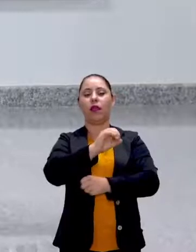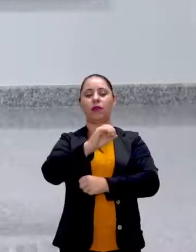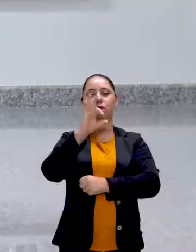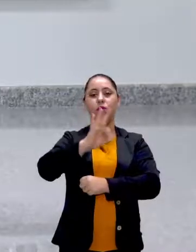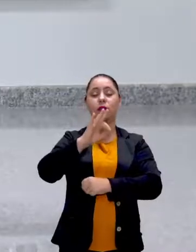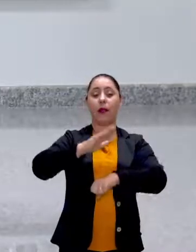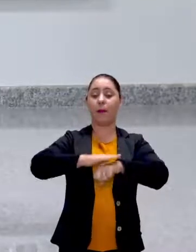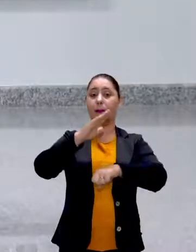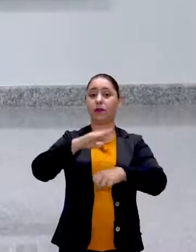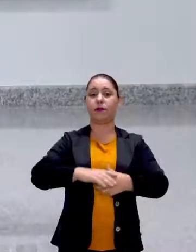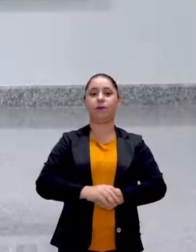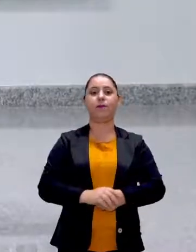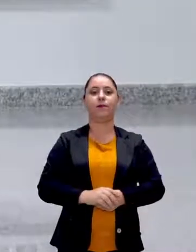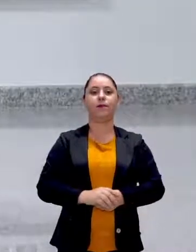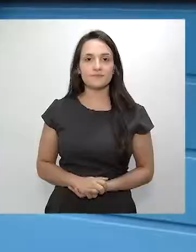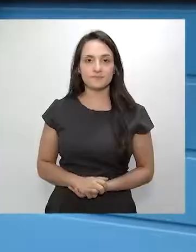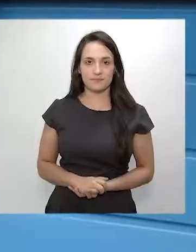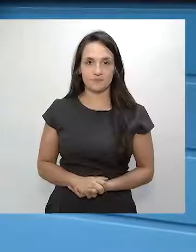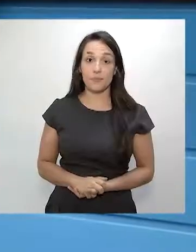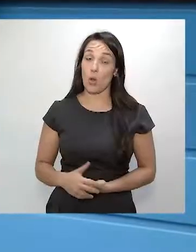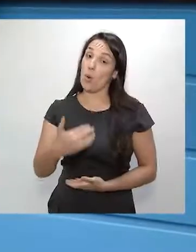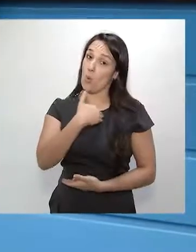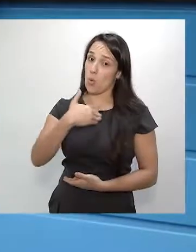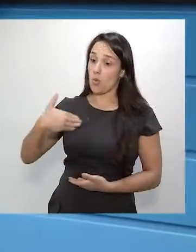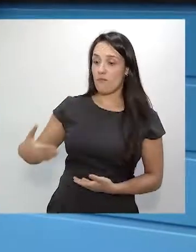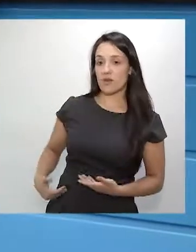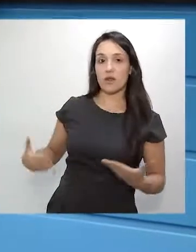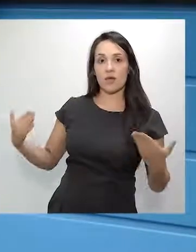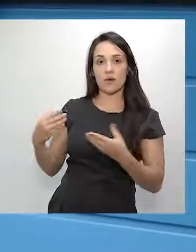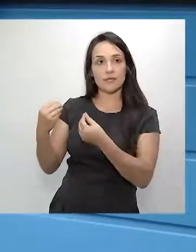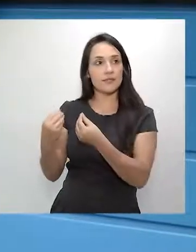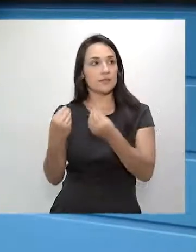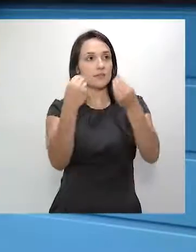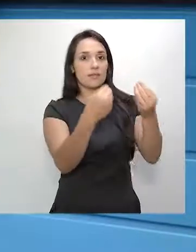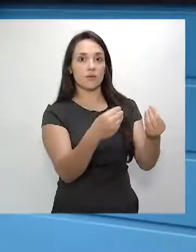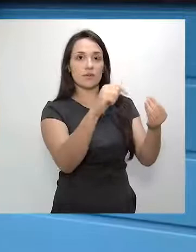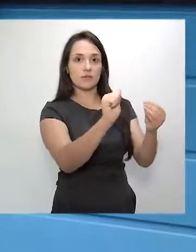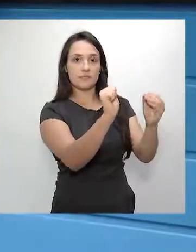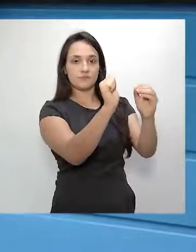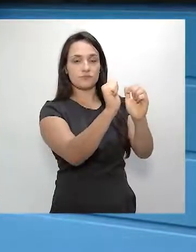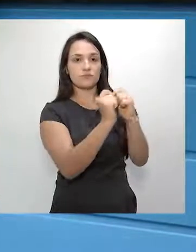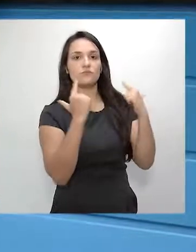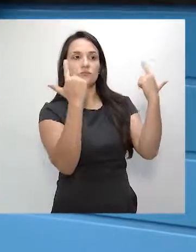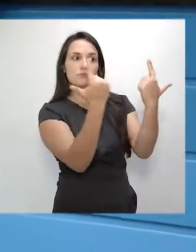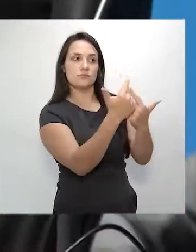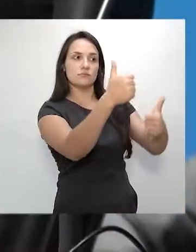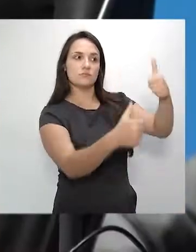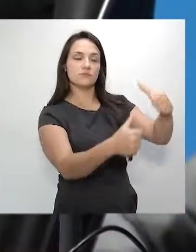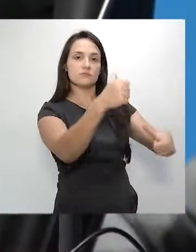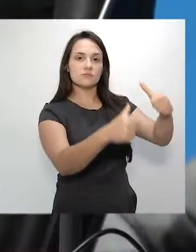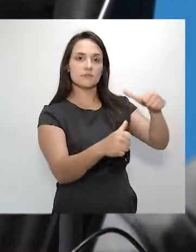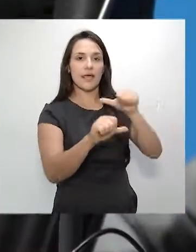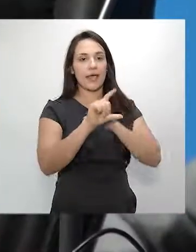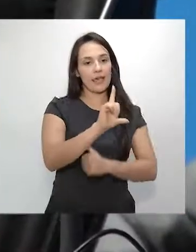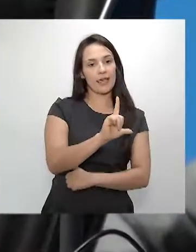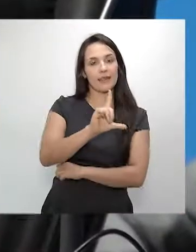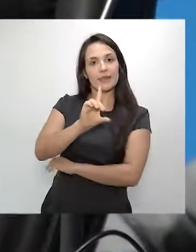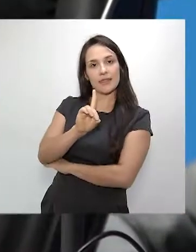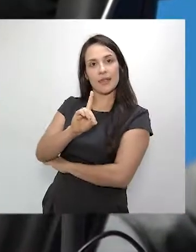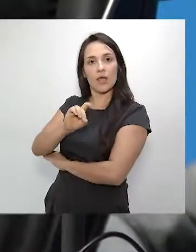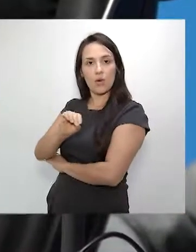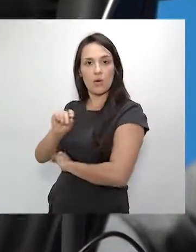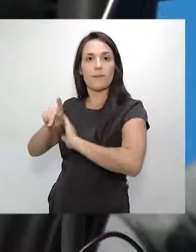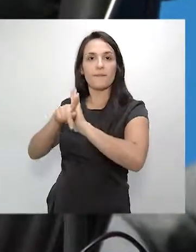vem 10% a mais. O governo entregou para a apreciação da Assembleia Legislativa o projeto da Lei